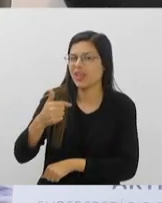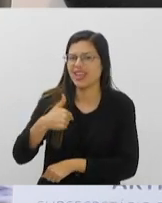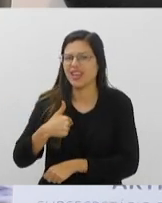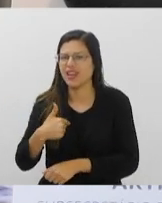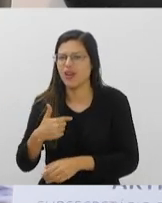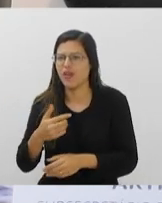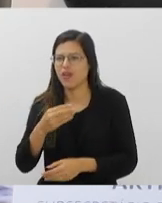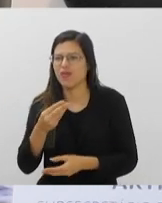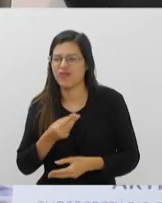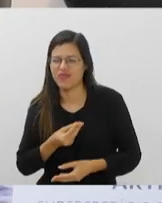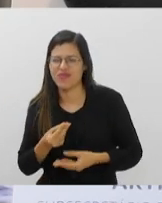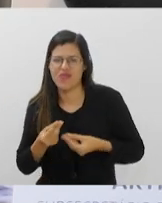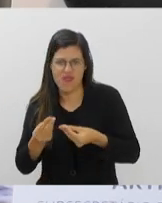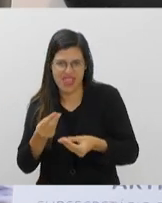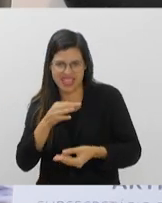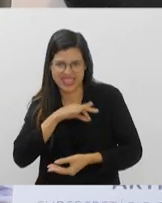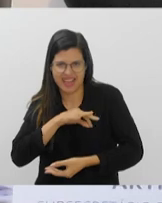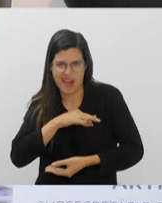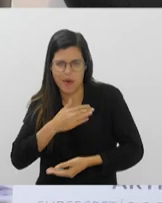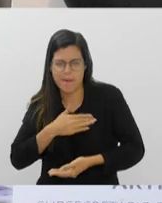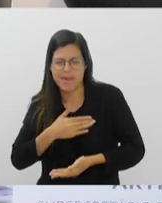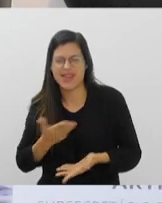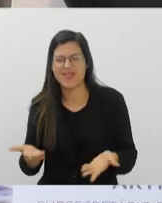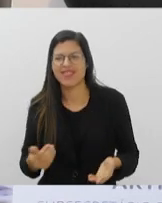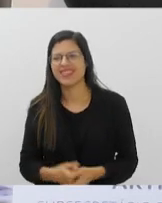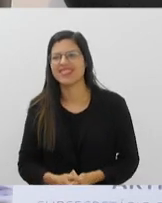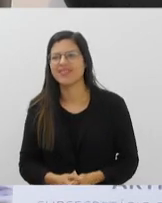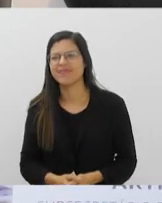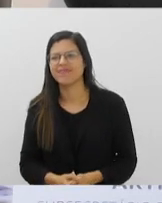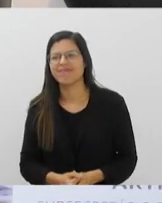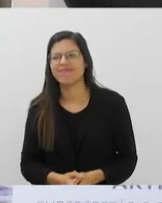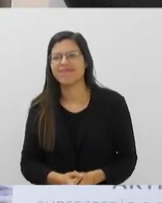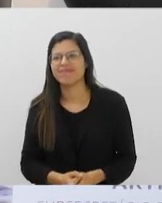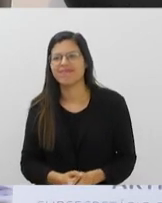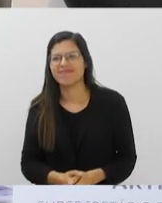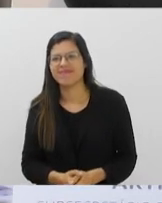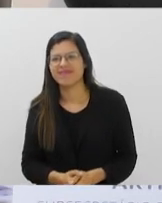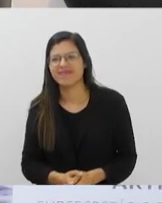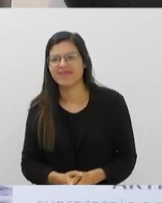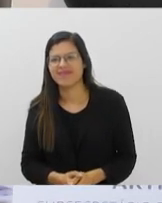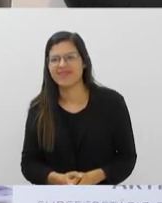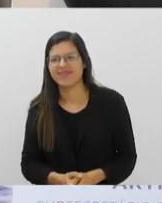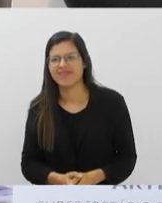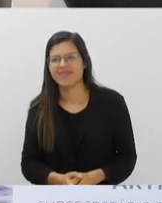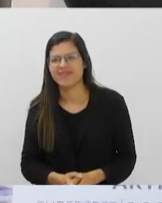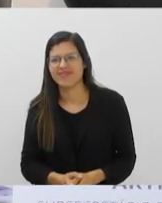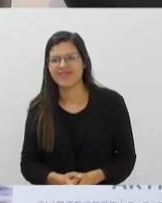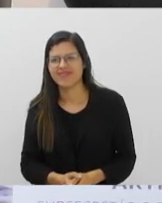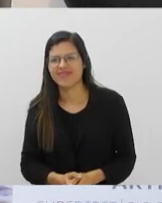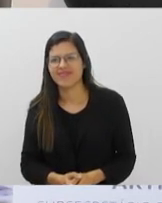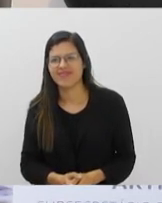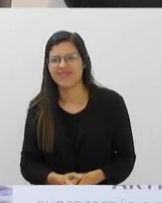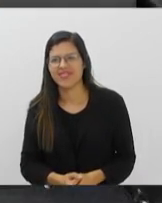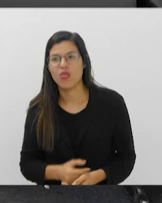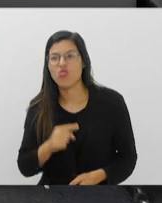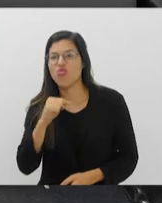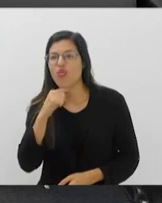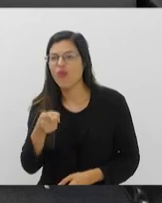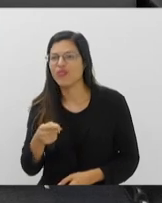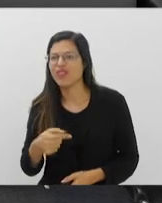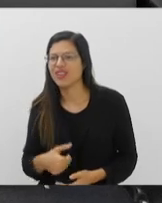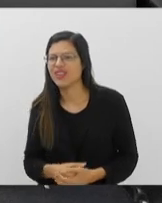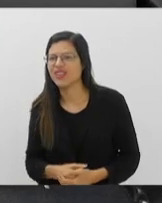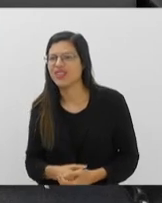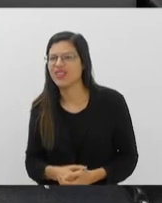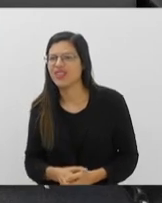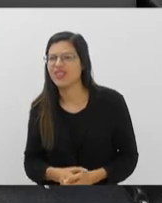esse assessor hã ah eu duvido eu não durmo Eu